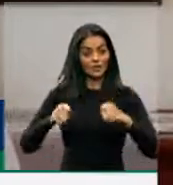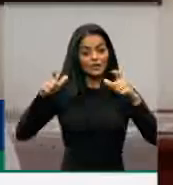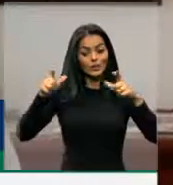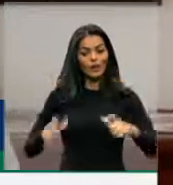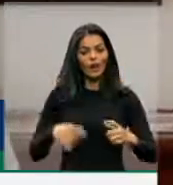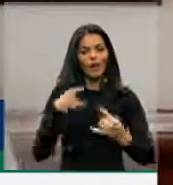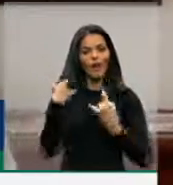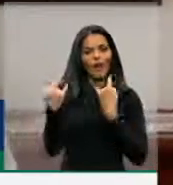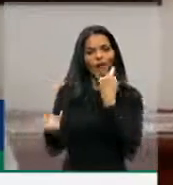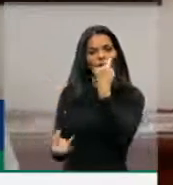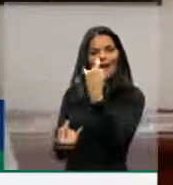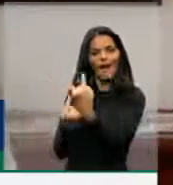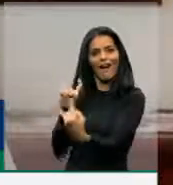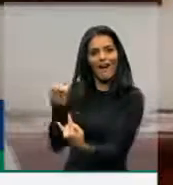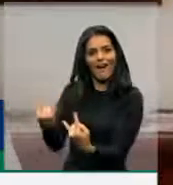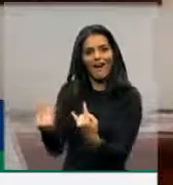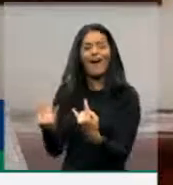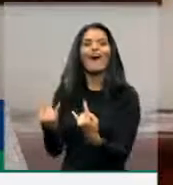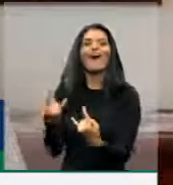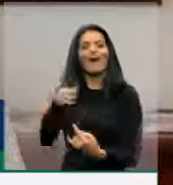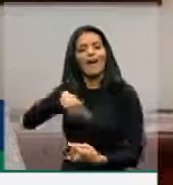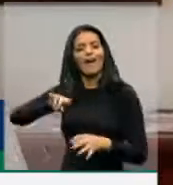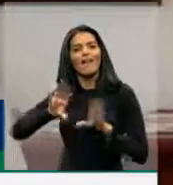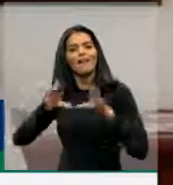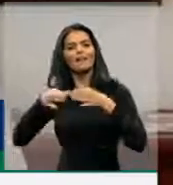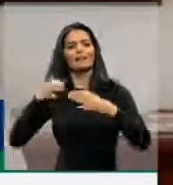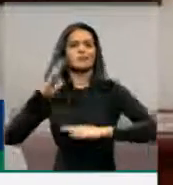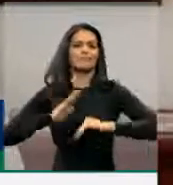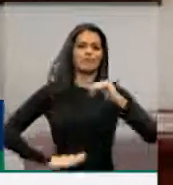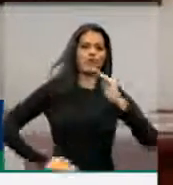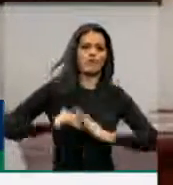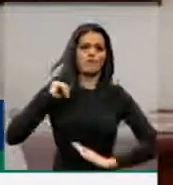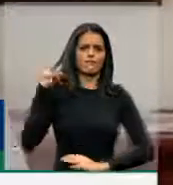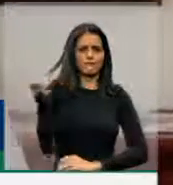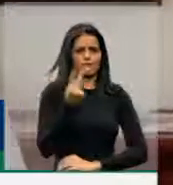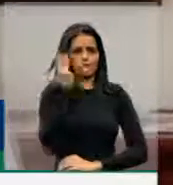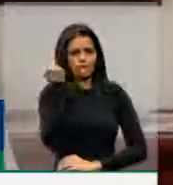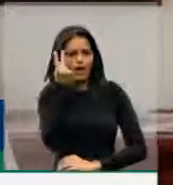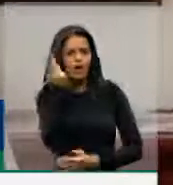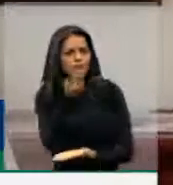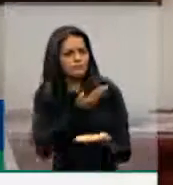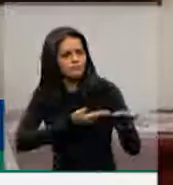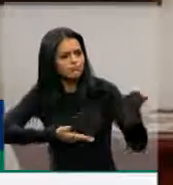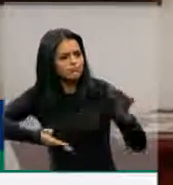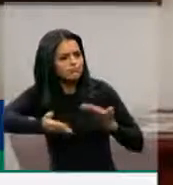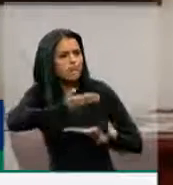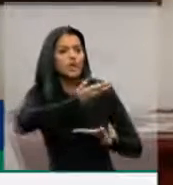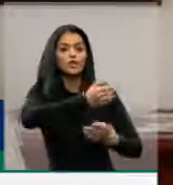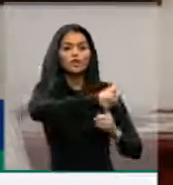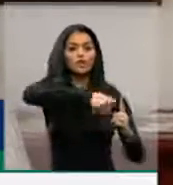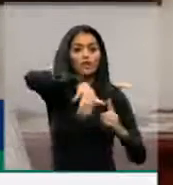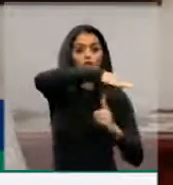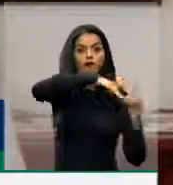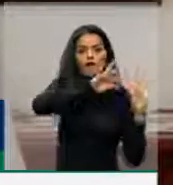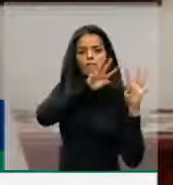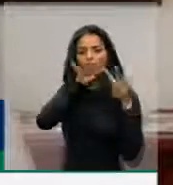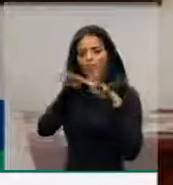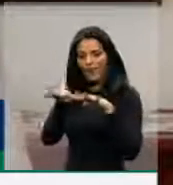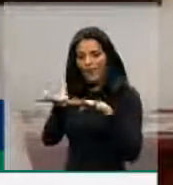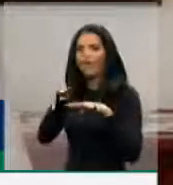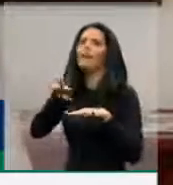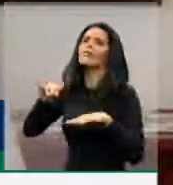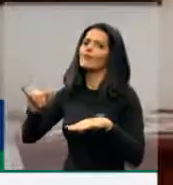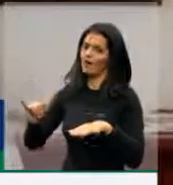equipes valorizadas e que possam transmitir e retribuir esse olhar da sociedade brasileira para com elas em